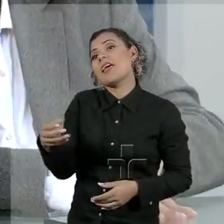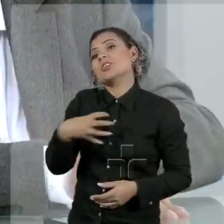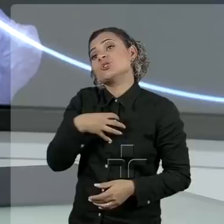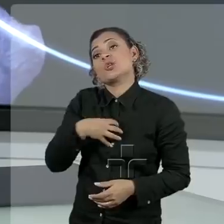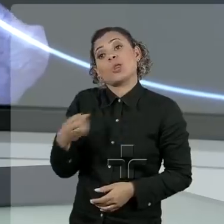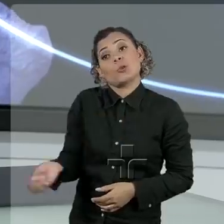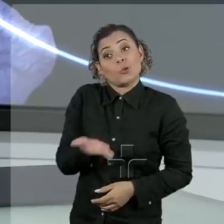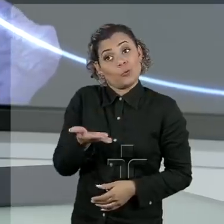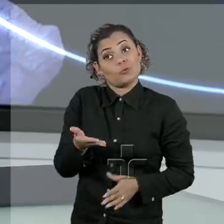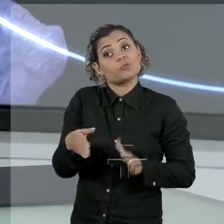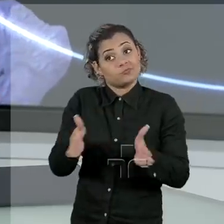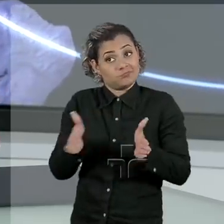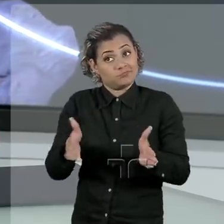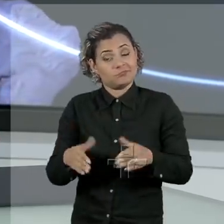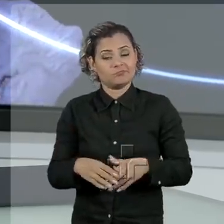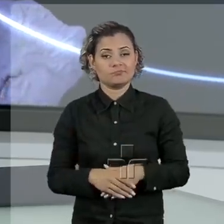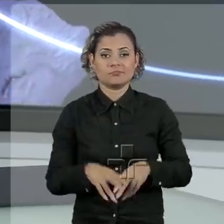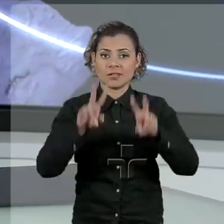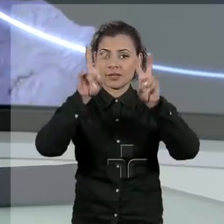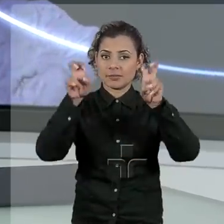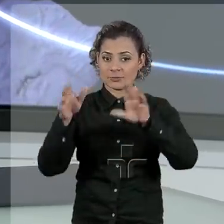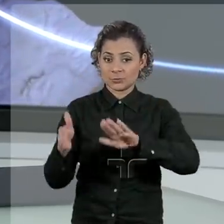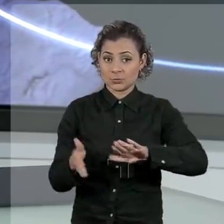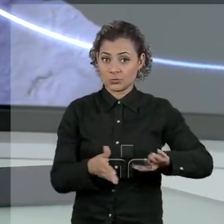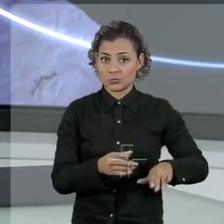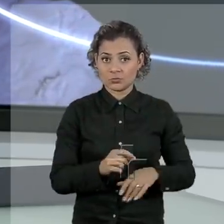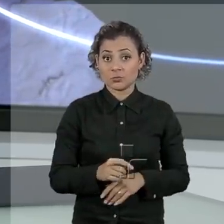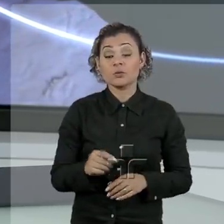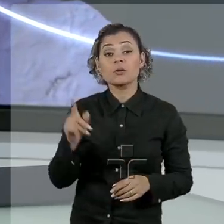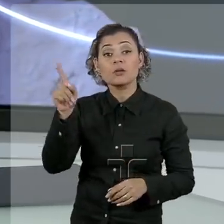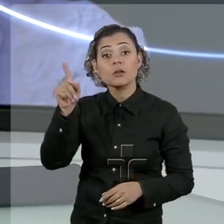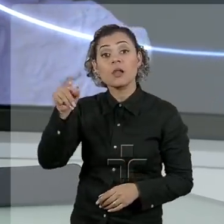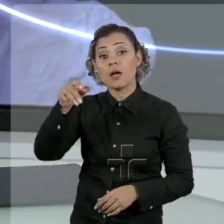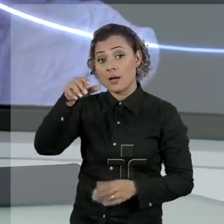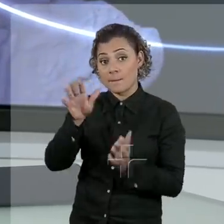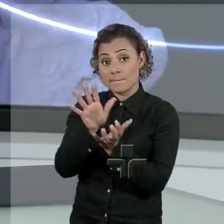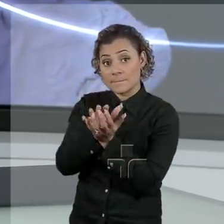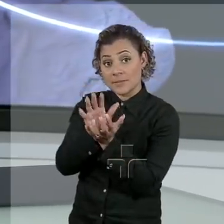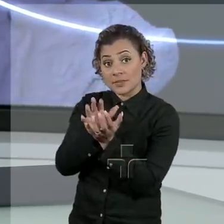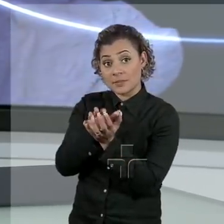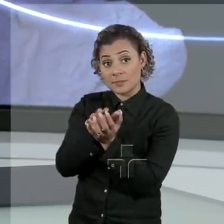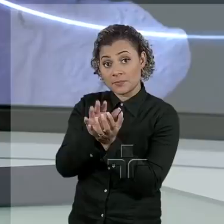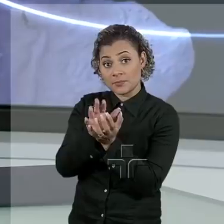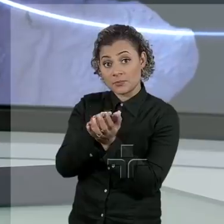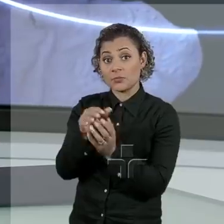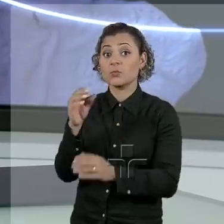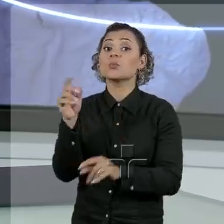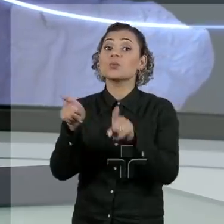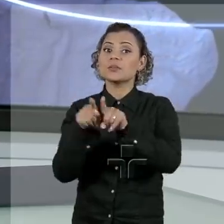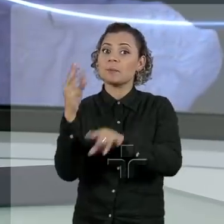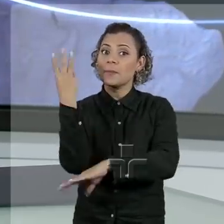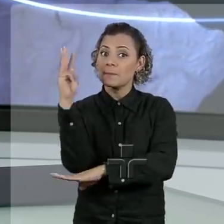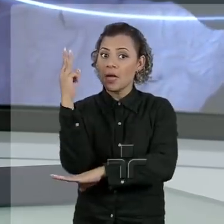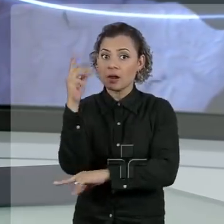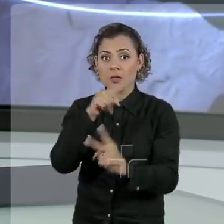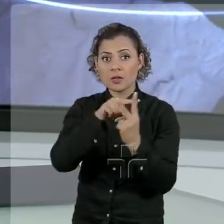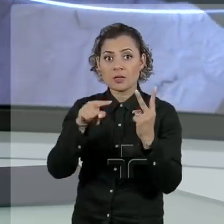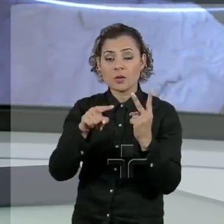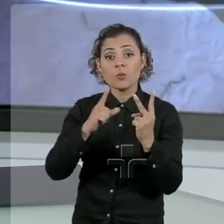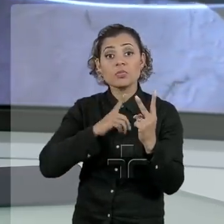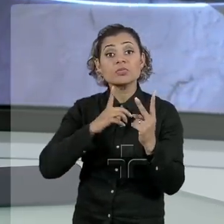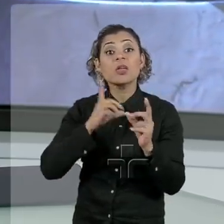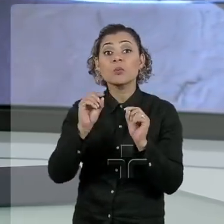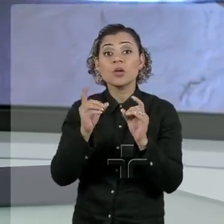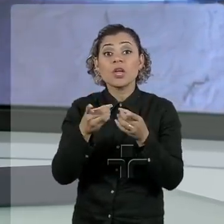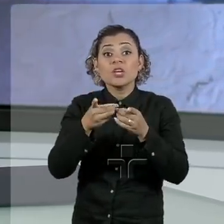contemporânea essa. Vamos para outro assunto agora. Em Pernambuco, no Maranhão, já é possível ter um divórcio